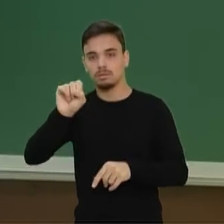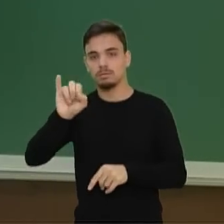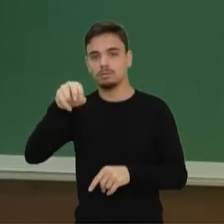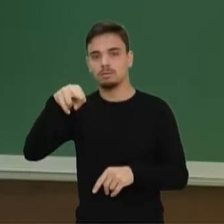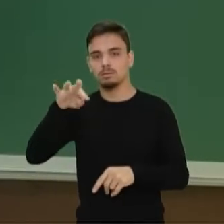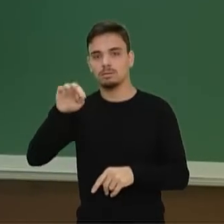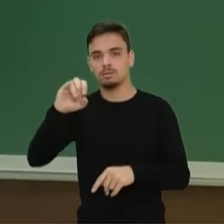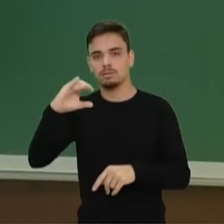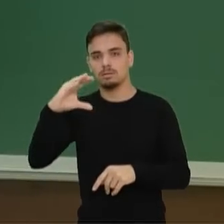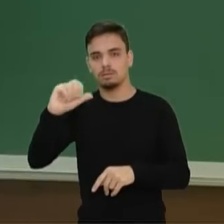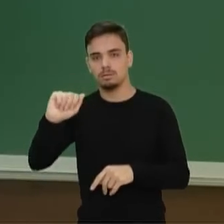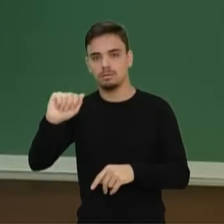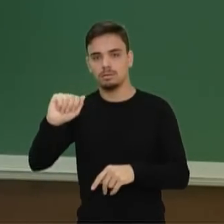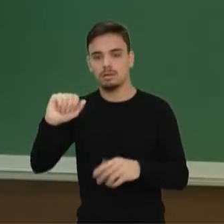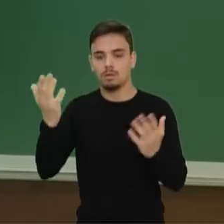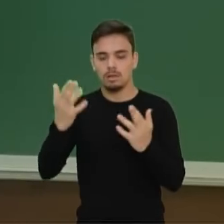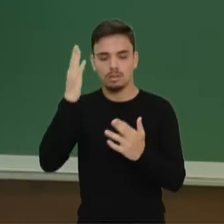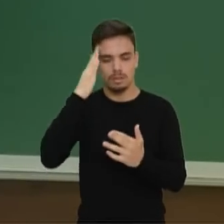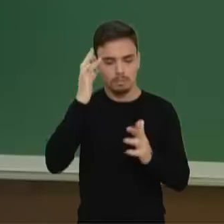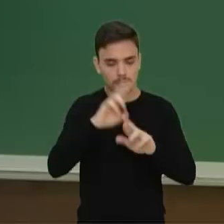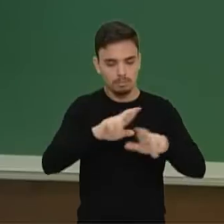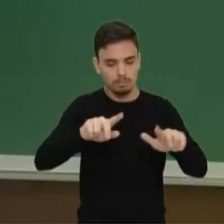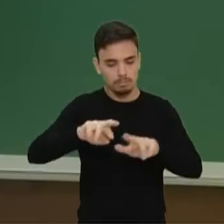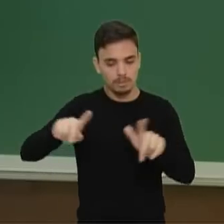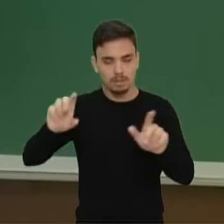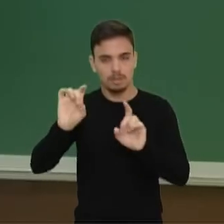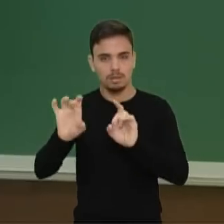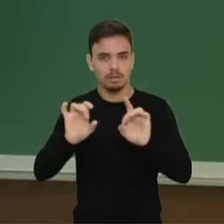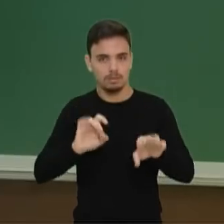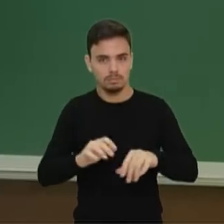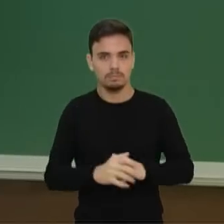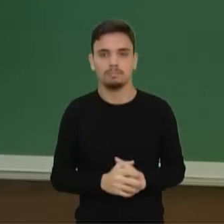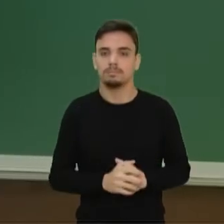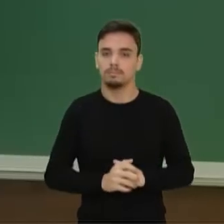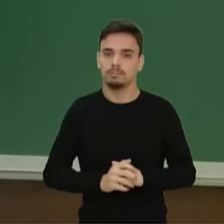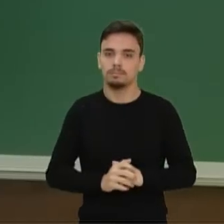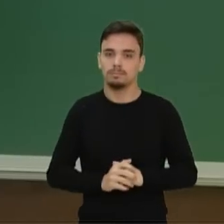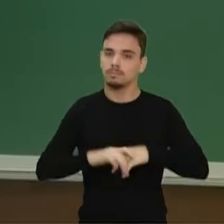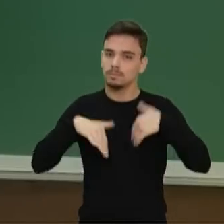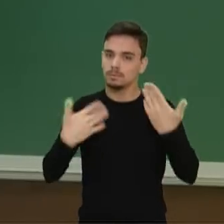conseguimos distinguir uma da outra, perfeito?